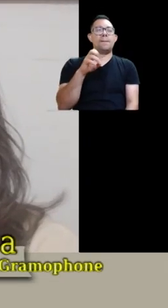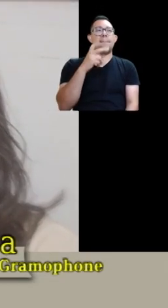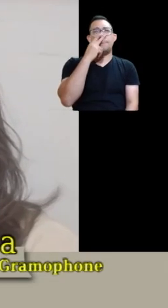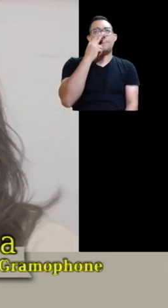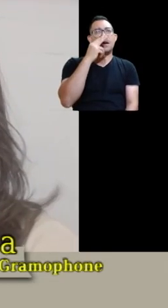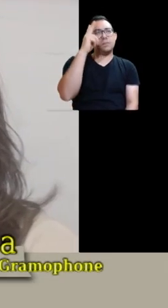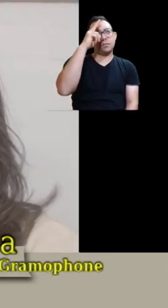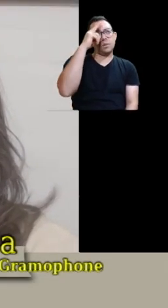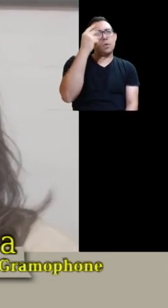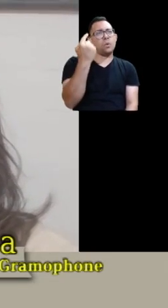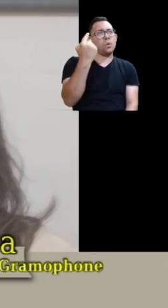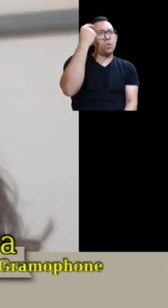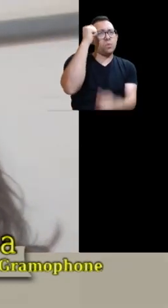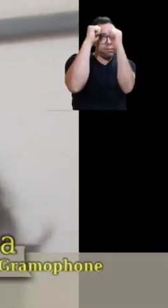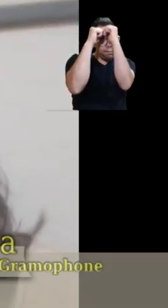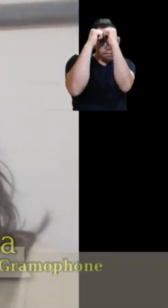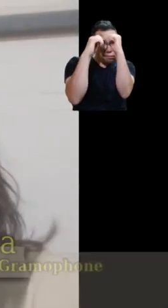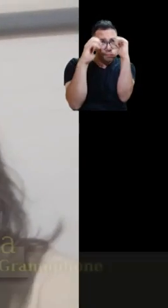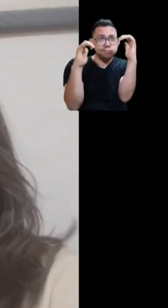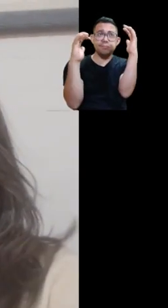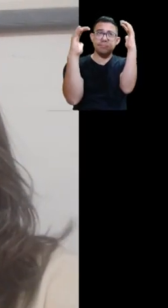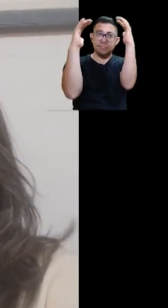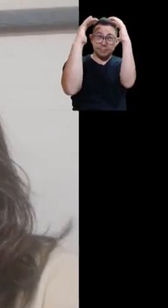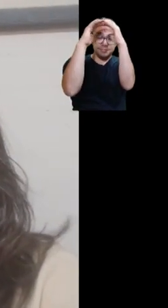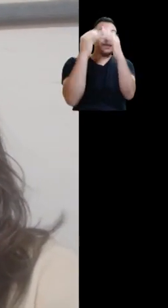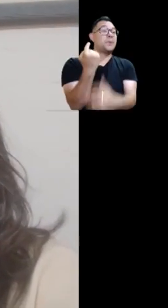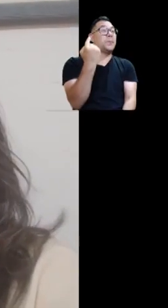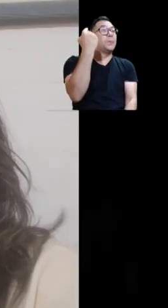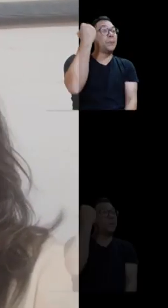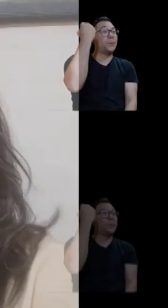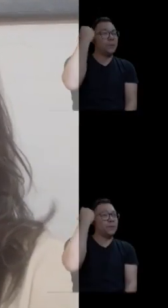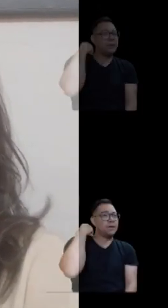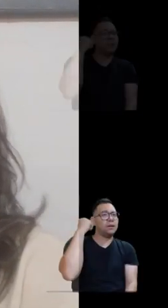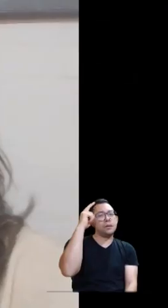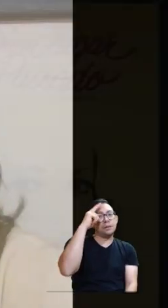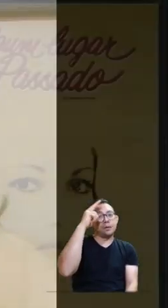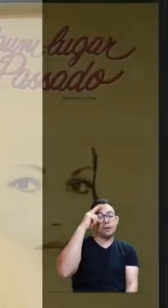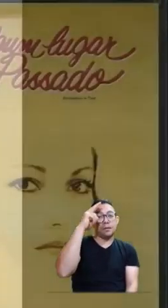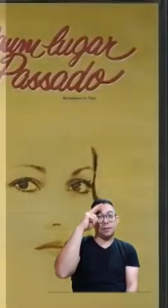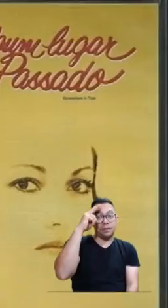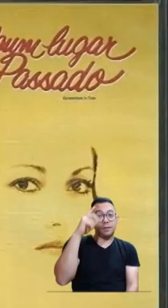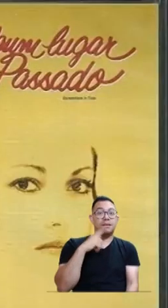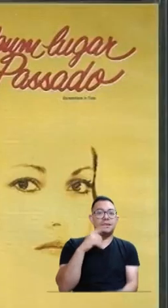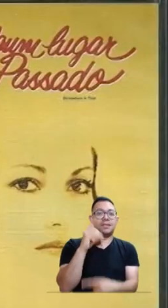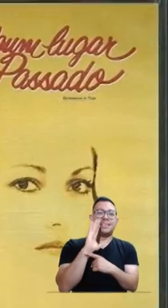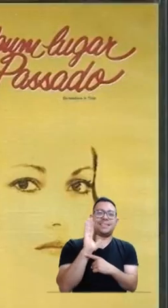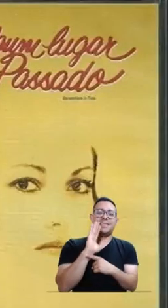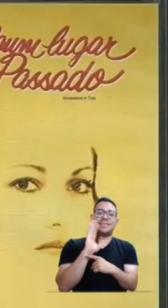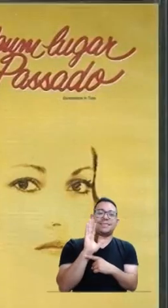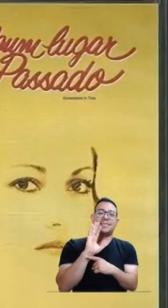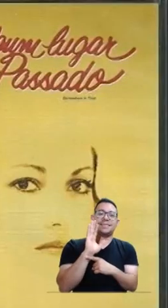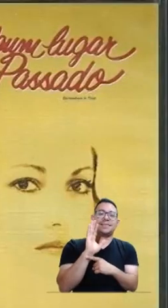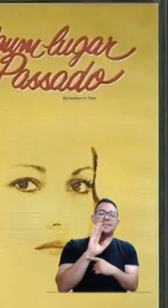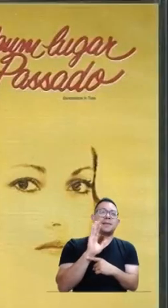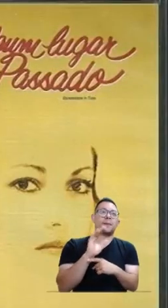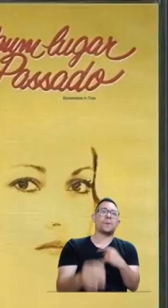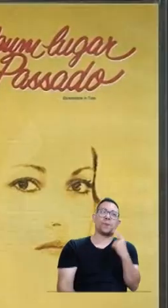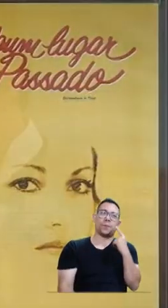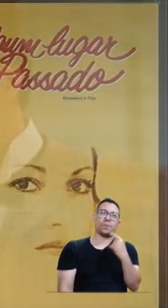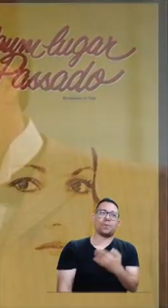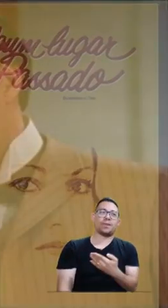da gramofone é como fazer uma visita ao passado, como aquele filme Em Algum Lugar do Passado,